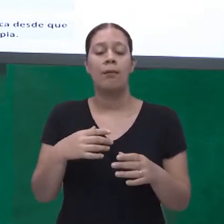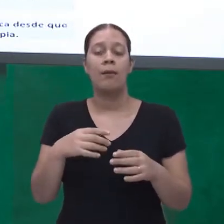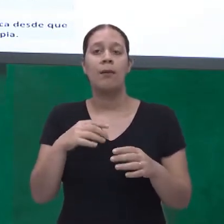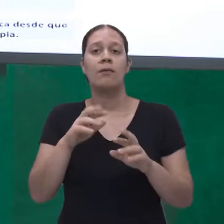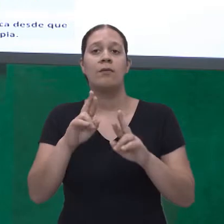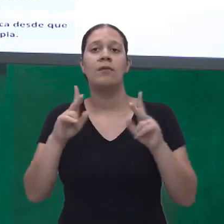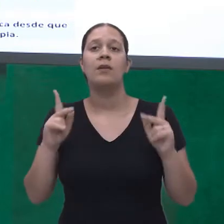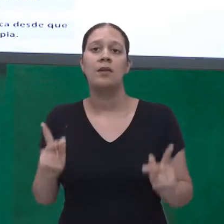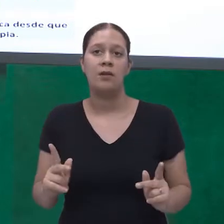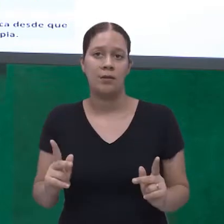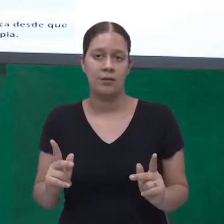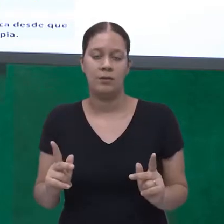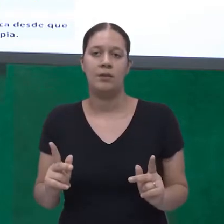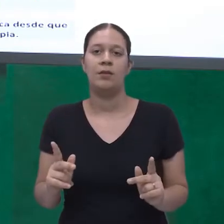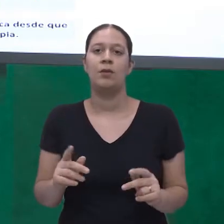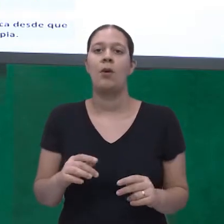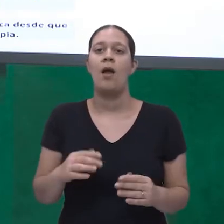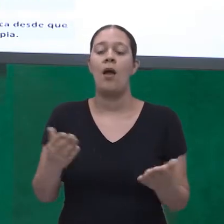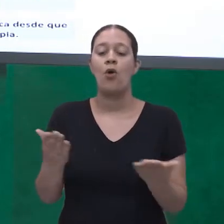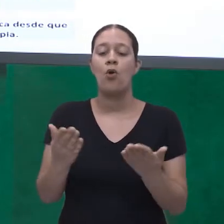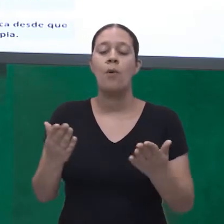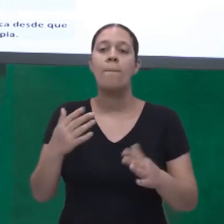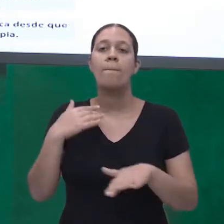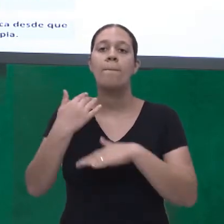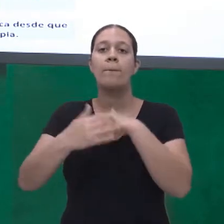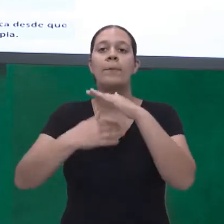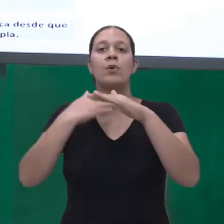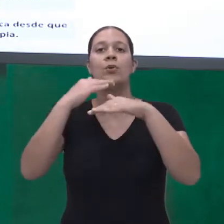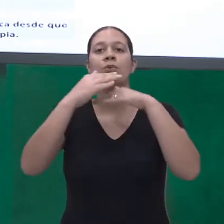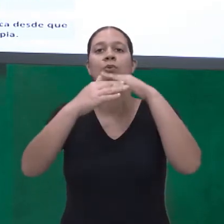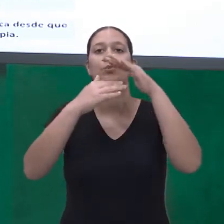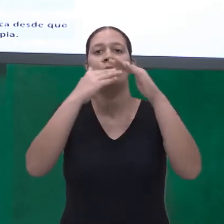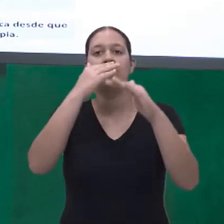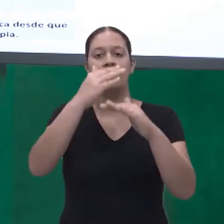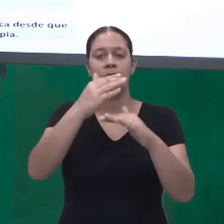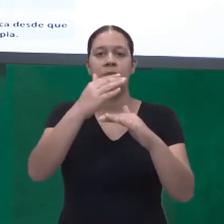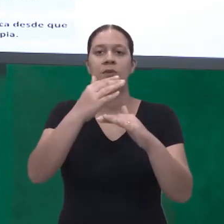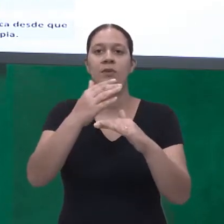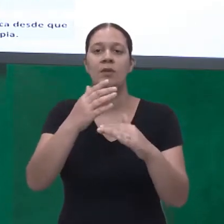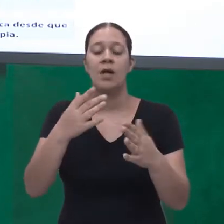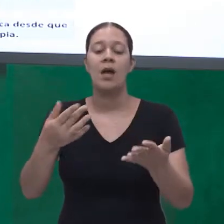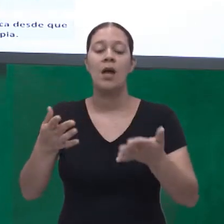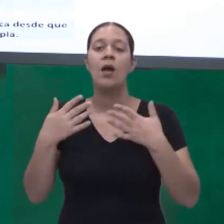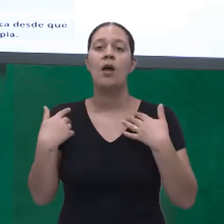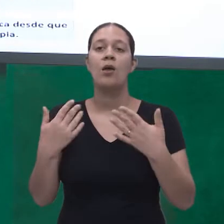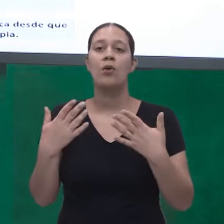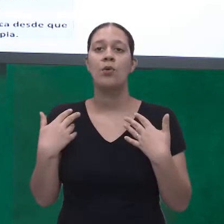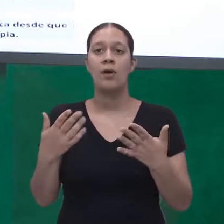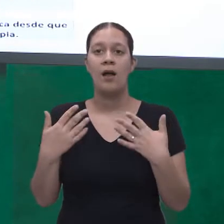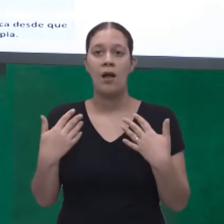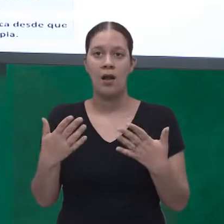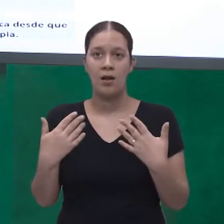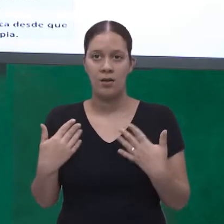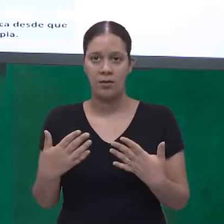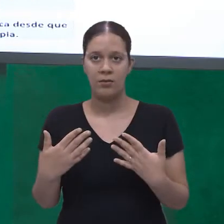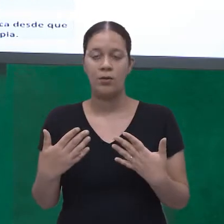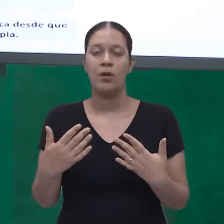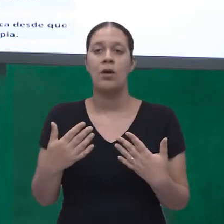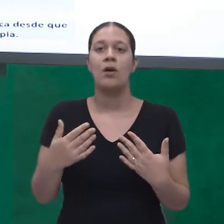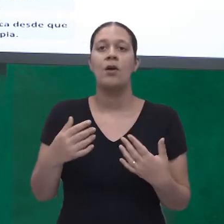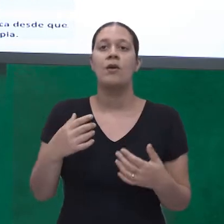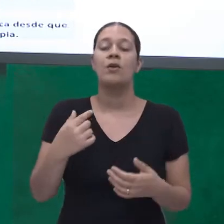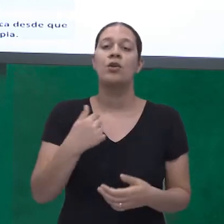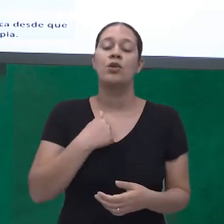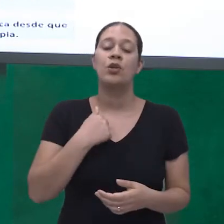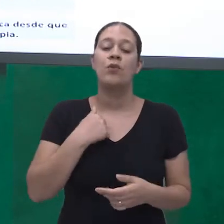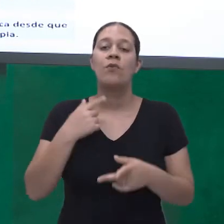depois. Lembrando do processo. Lembrando para vocês que entalpia é calor. Entalpia é um termo que eu